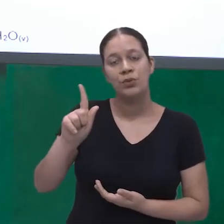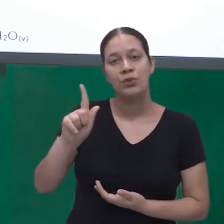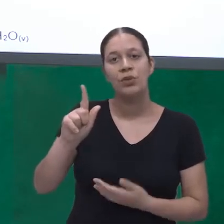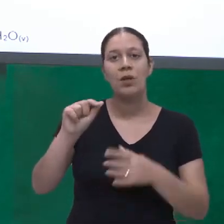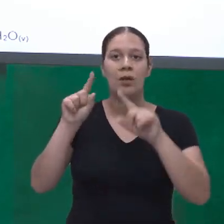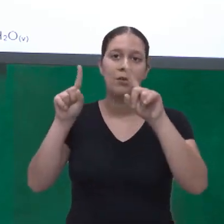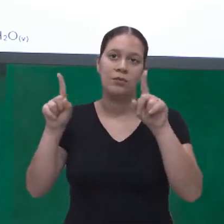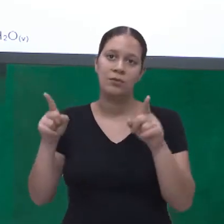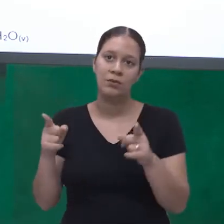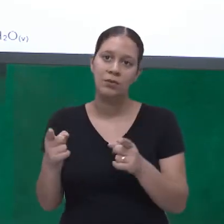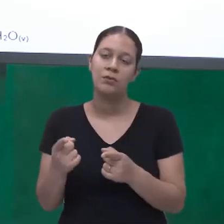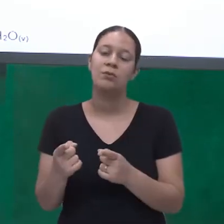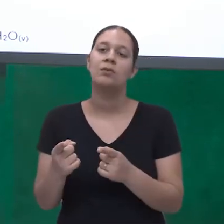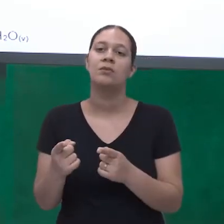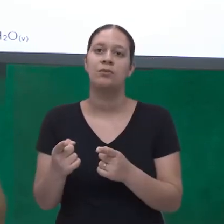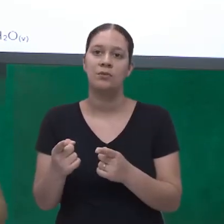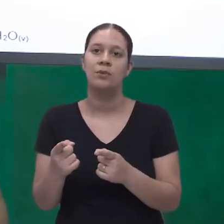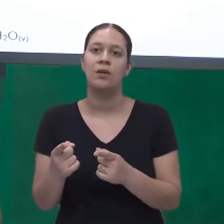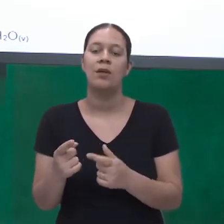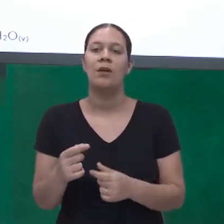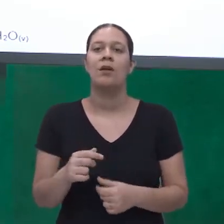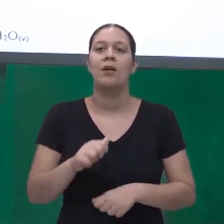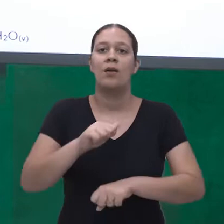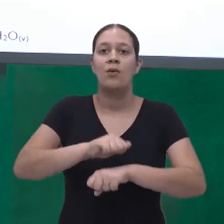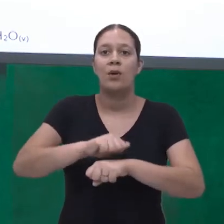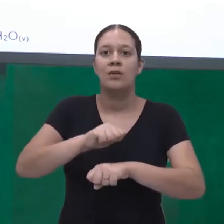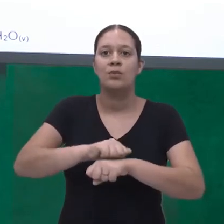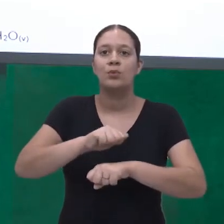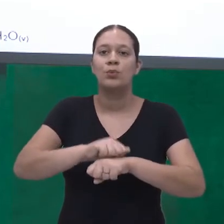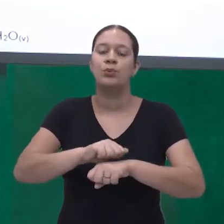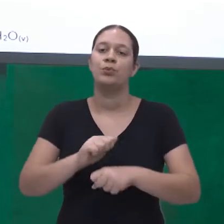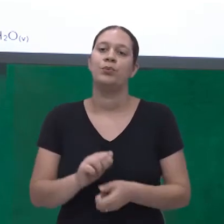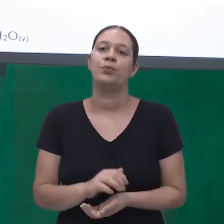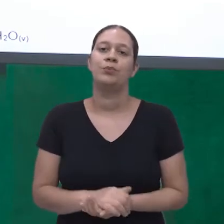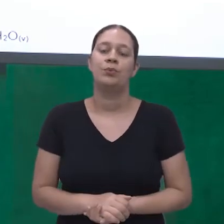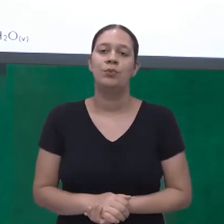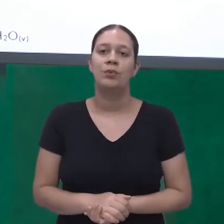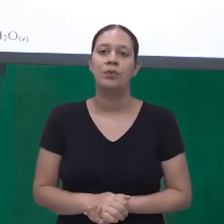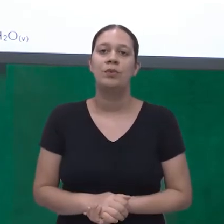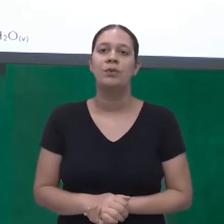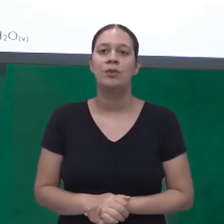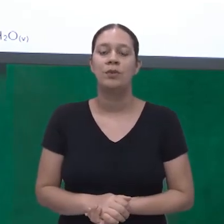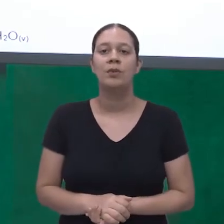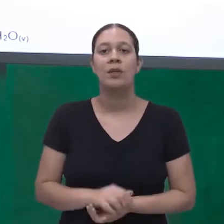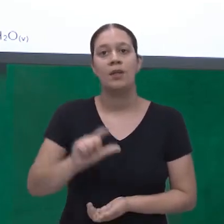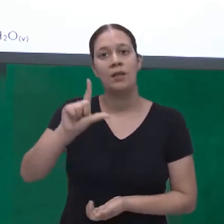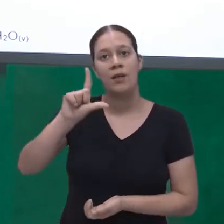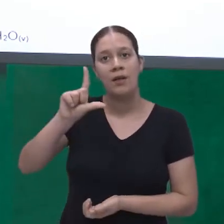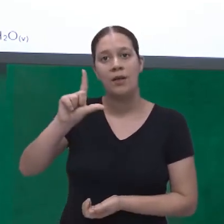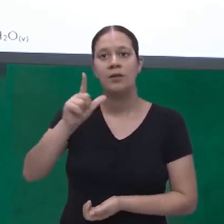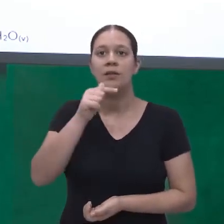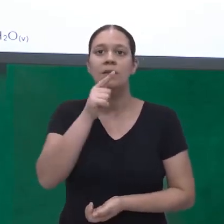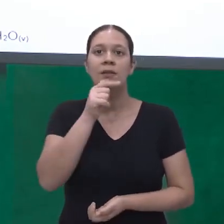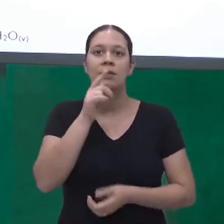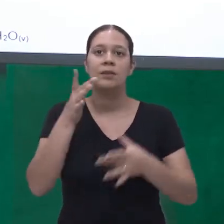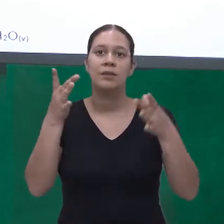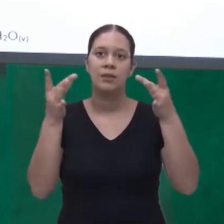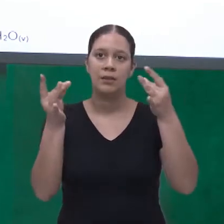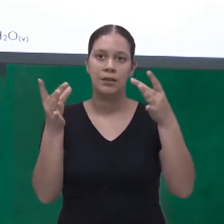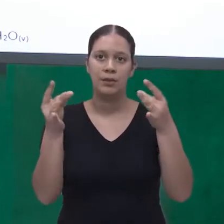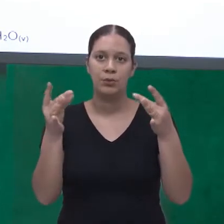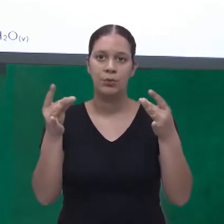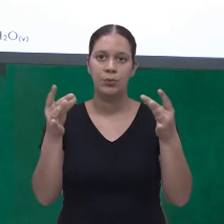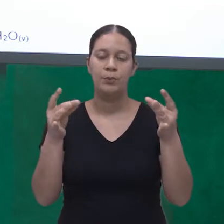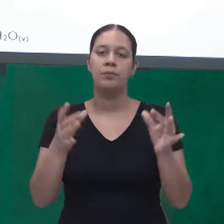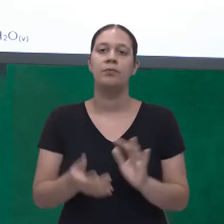entre parênteses, é o estado físico, é gasoso. É gasoso e L de líquido. Então, quando a gente pega